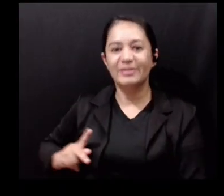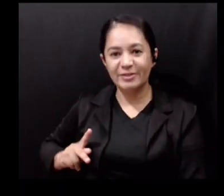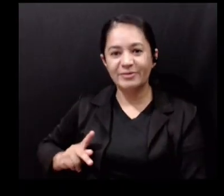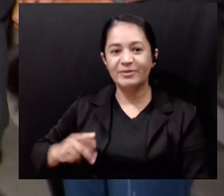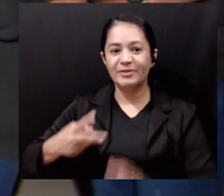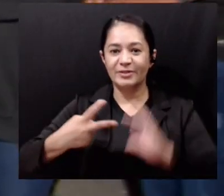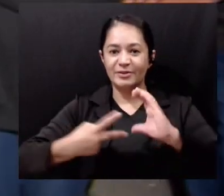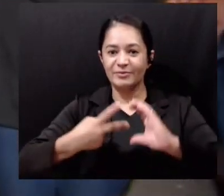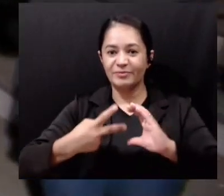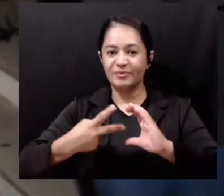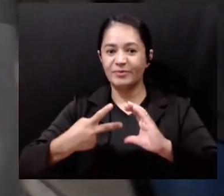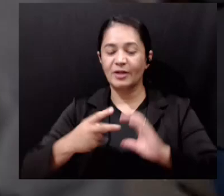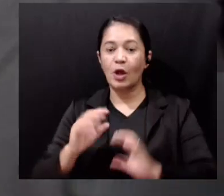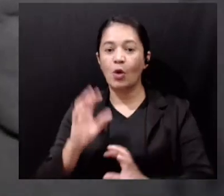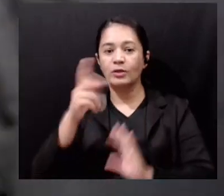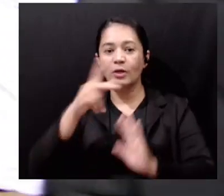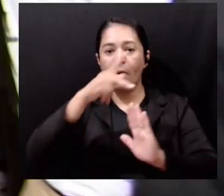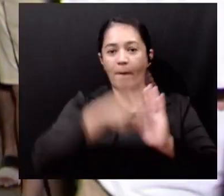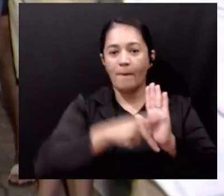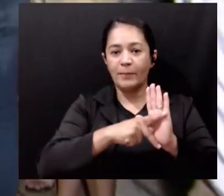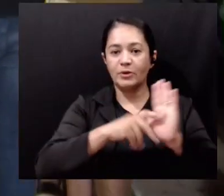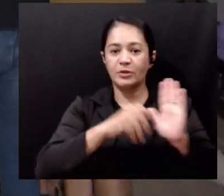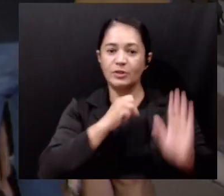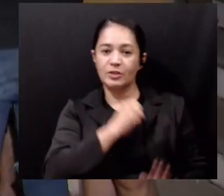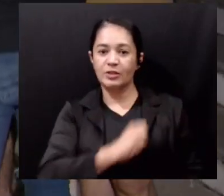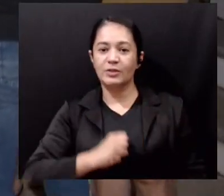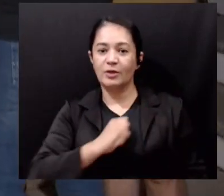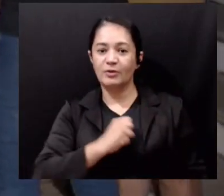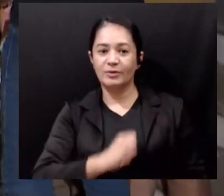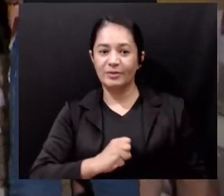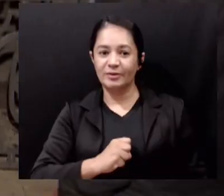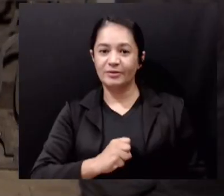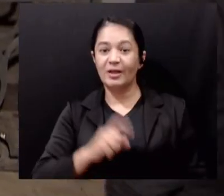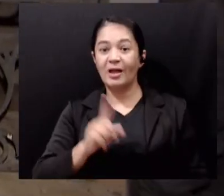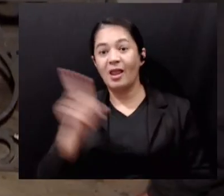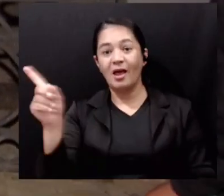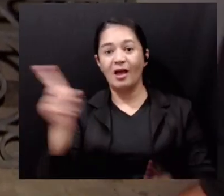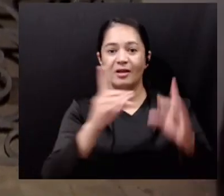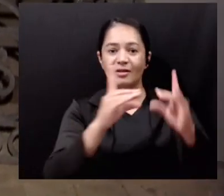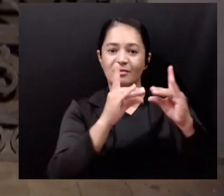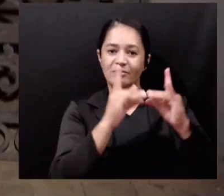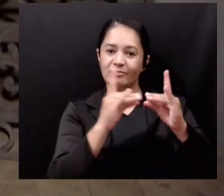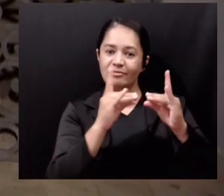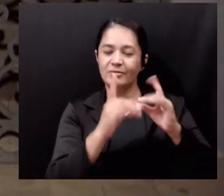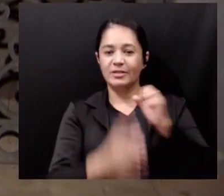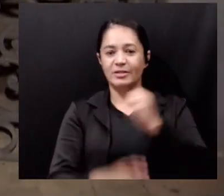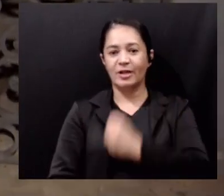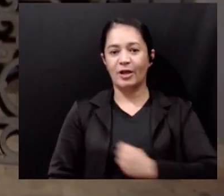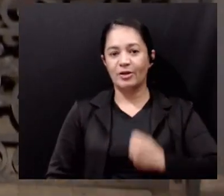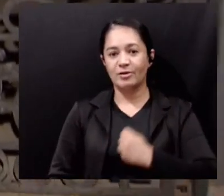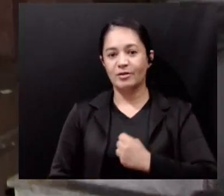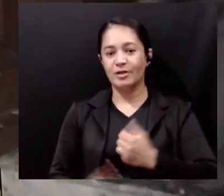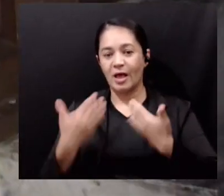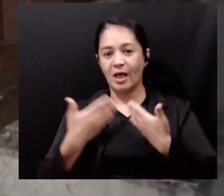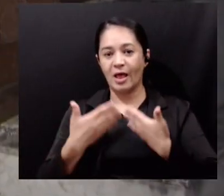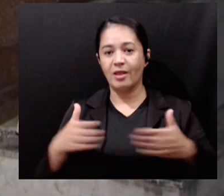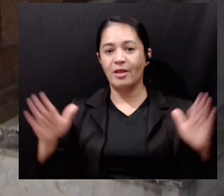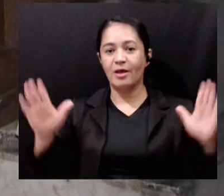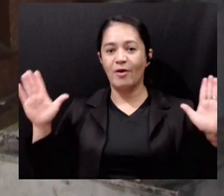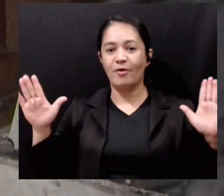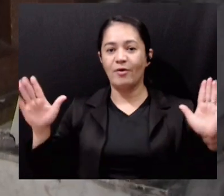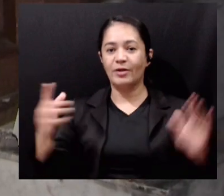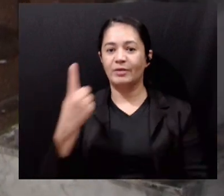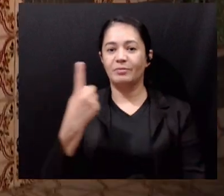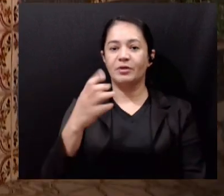do projeto Saudade e Suas Vozes, no Cemitério da Saudade, inaugurado em 1881 e